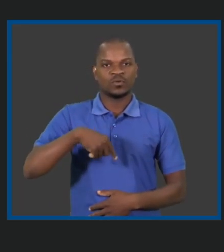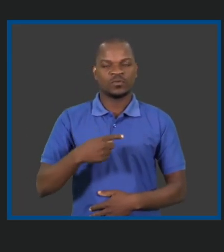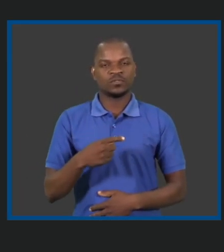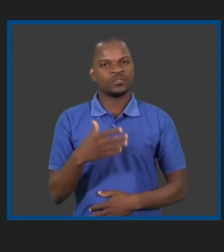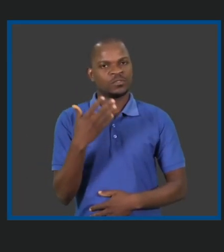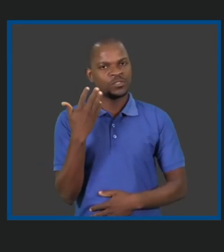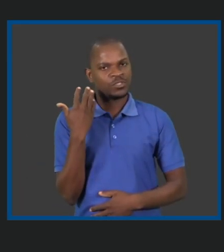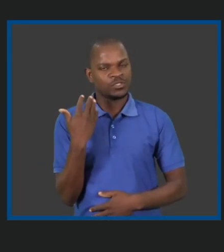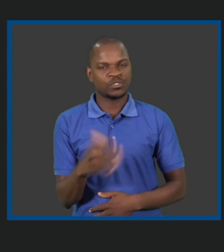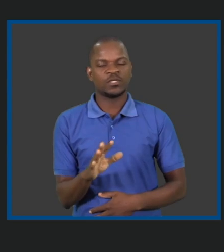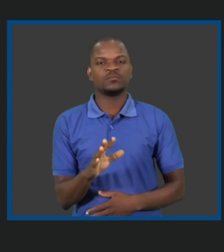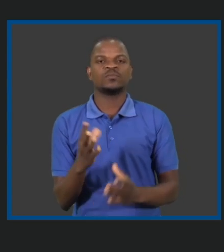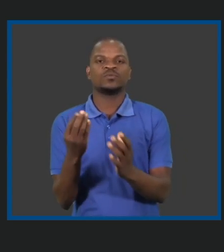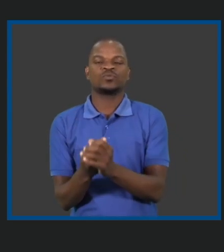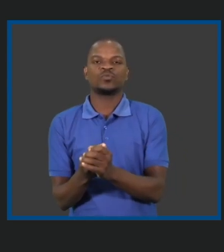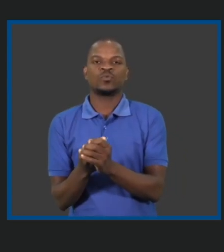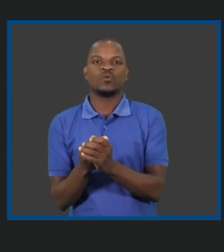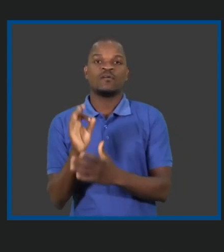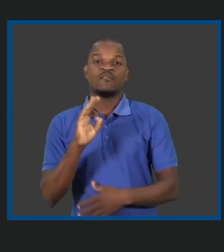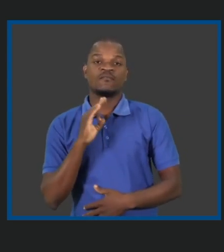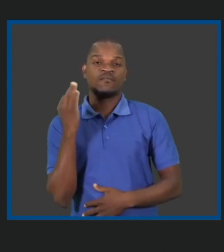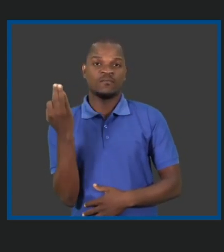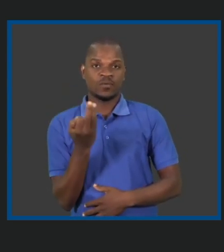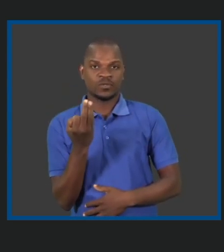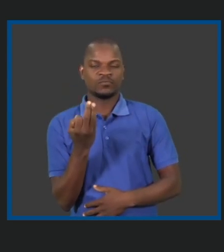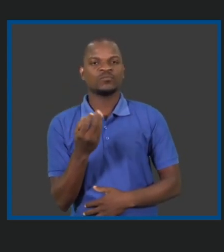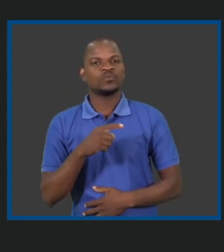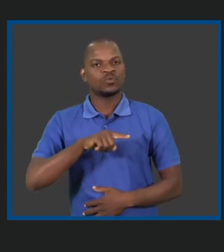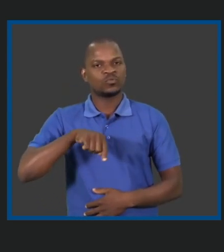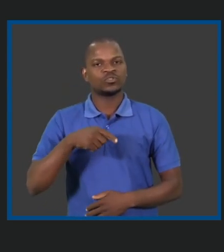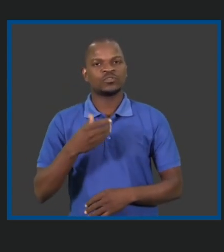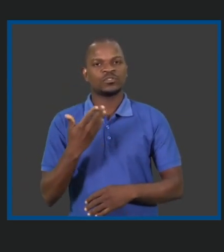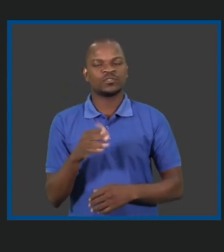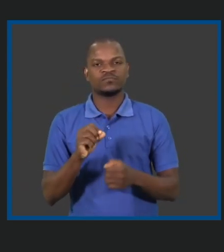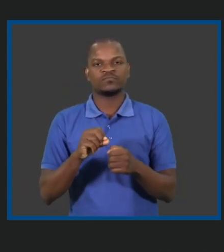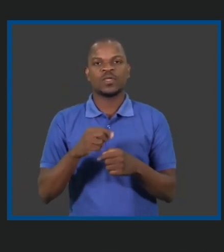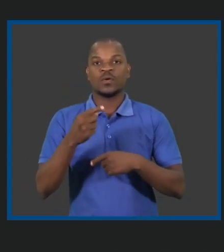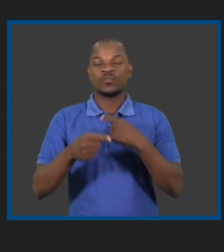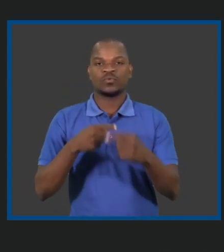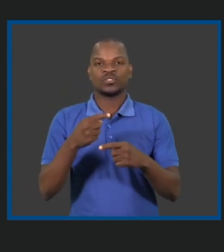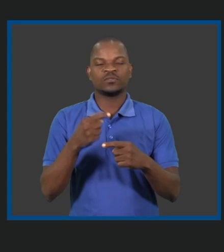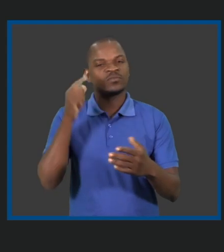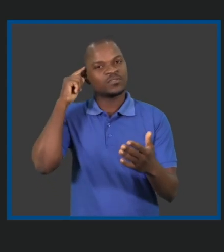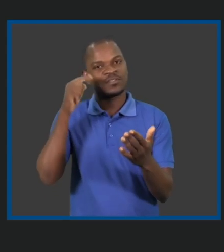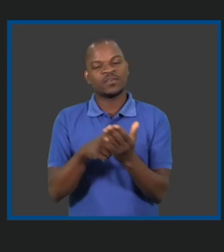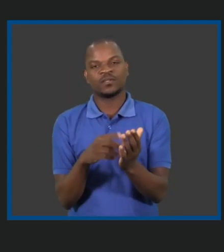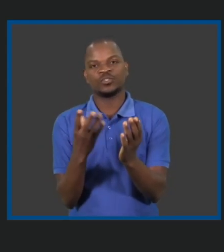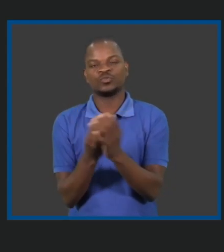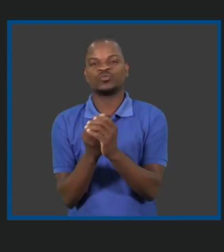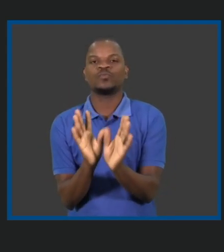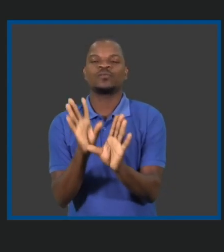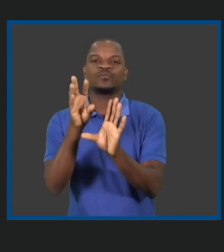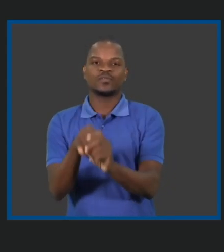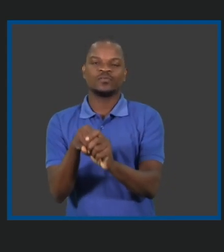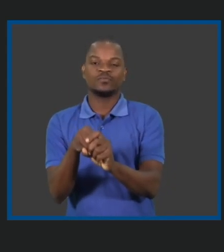nós juntamente com a FAMOD um projeto denominado junto pela inclusão que